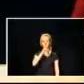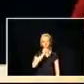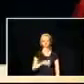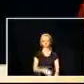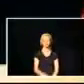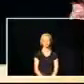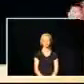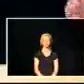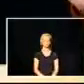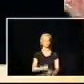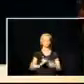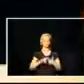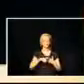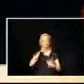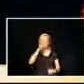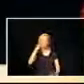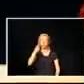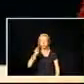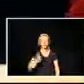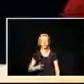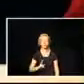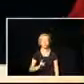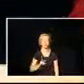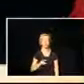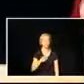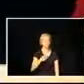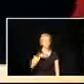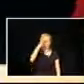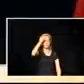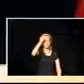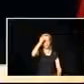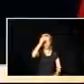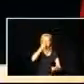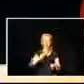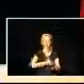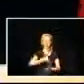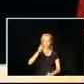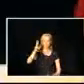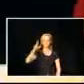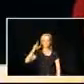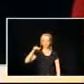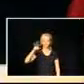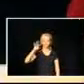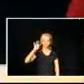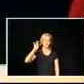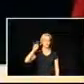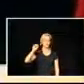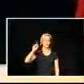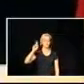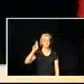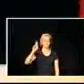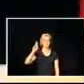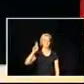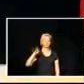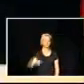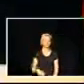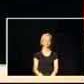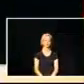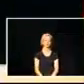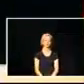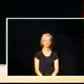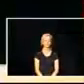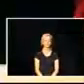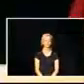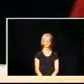Leis a preocupação com a universidade, que também é um profissional formado pela universidade e que deixou bem